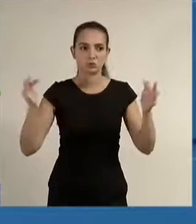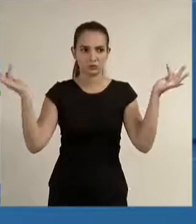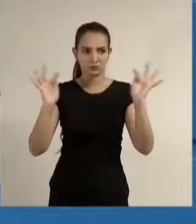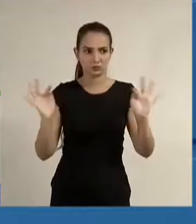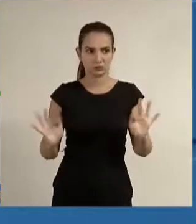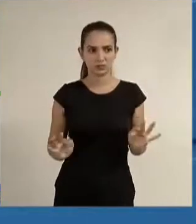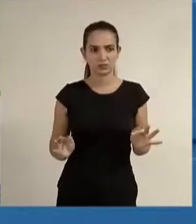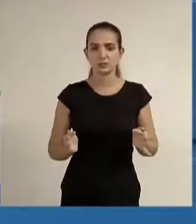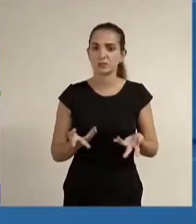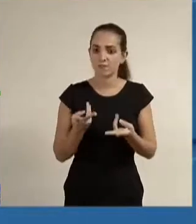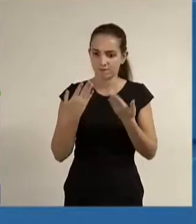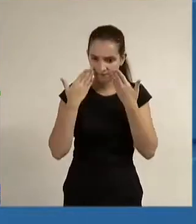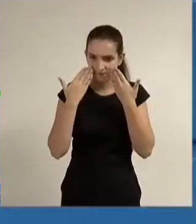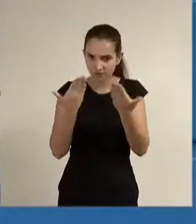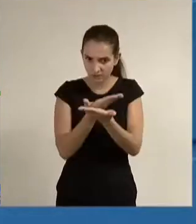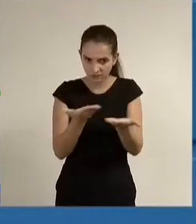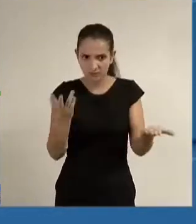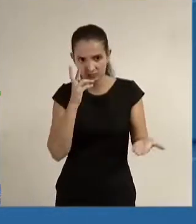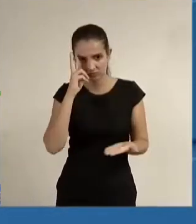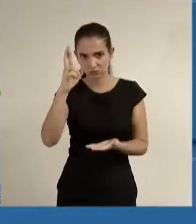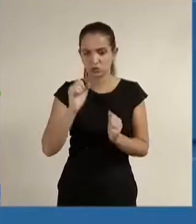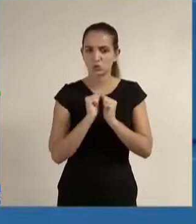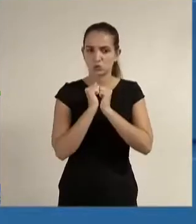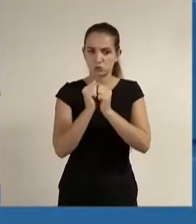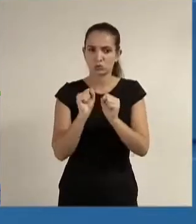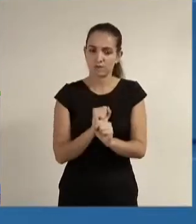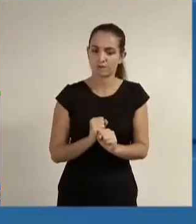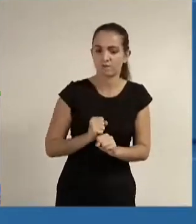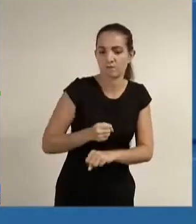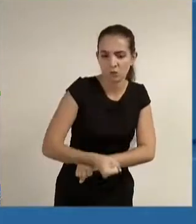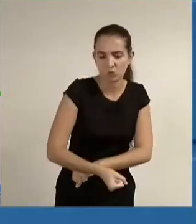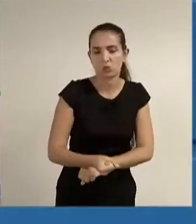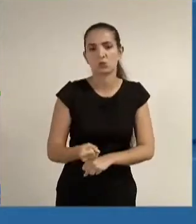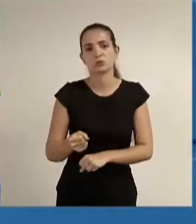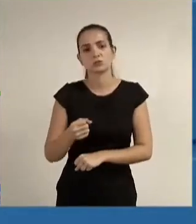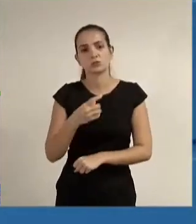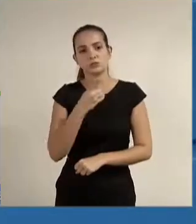Vossa Excelência se somando aos esforços do deputado Zé